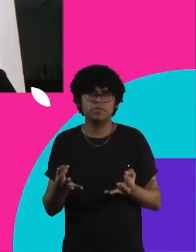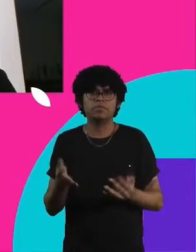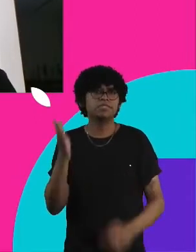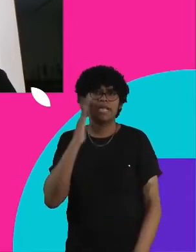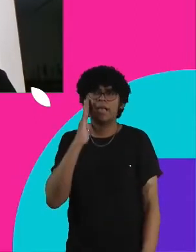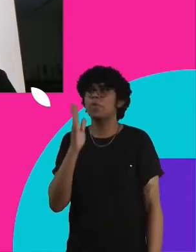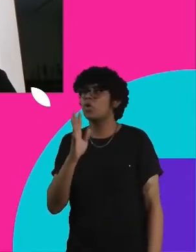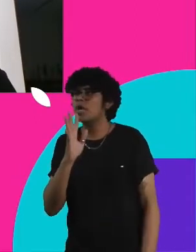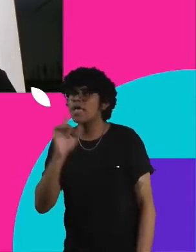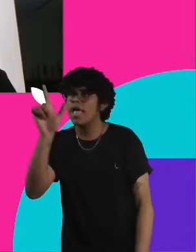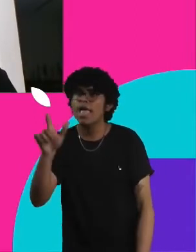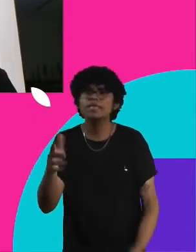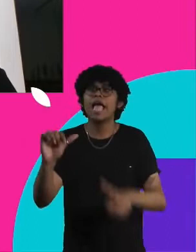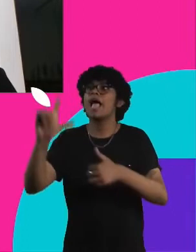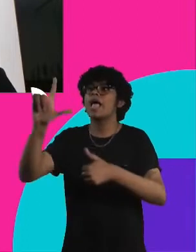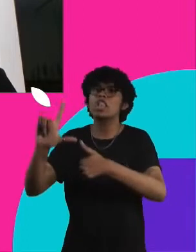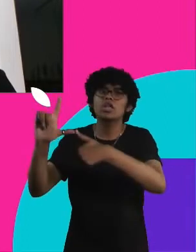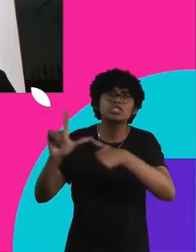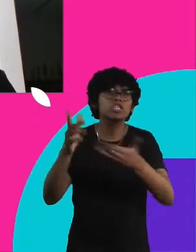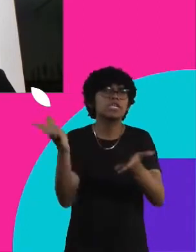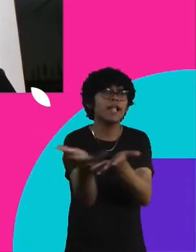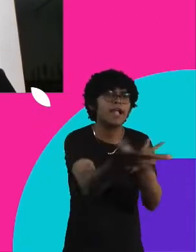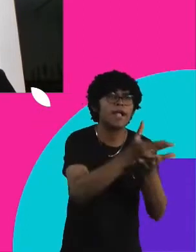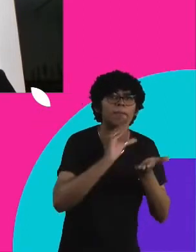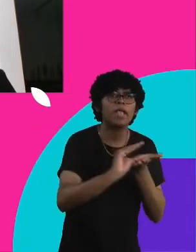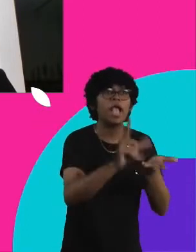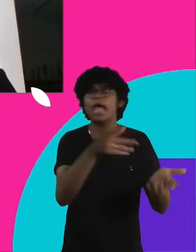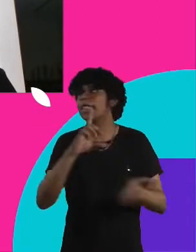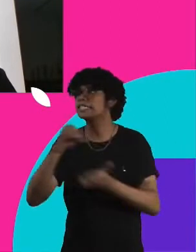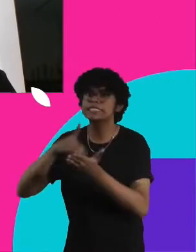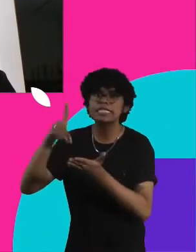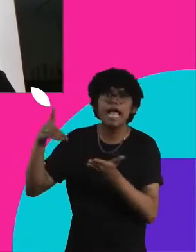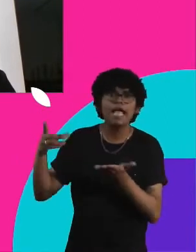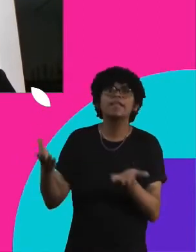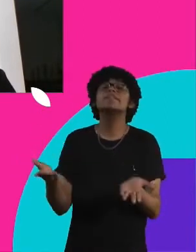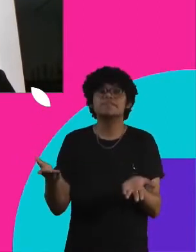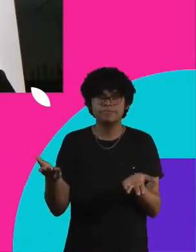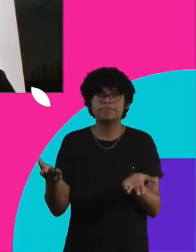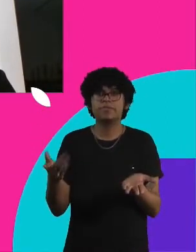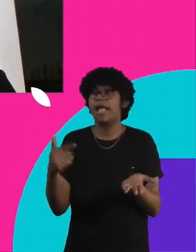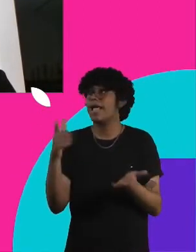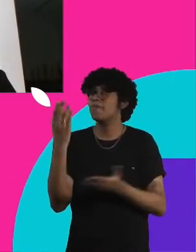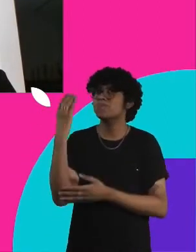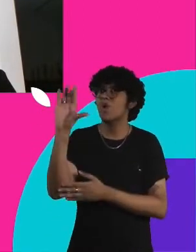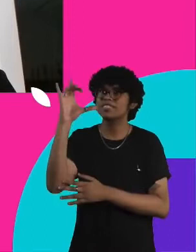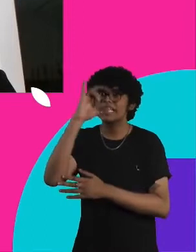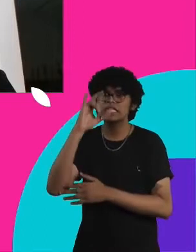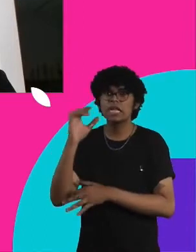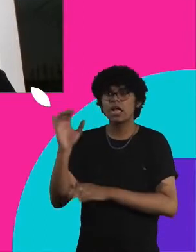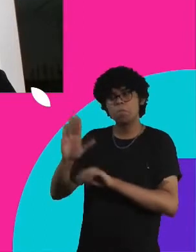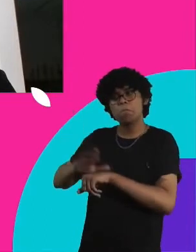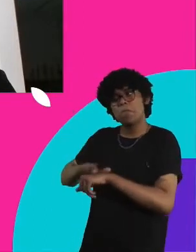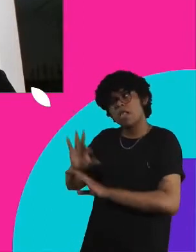então somando, um sabe de logística, outro sabe de captar recurso, outro sabe fazer design e faz o design do post que vai no Instagram.